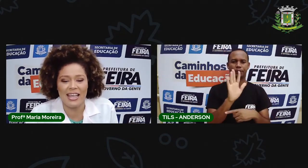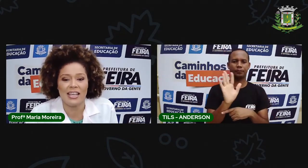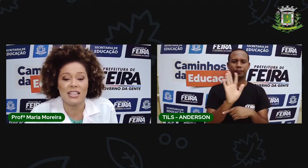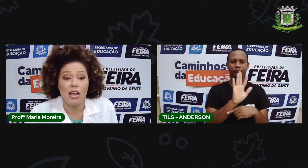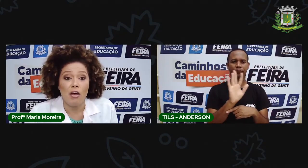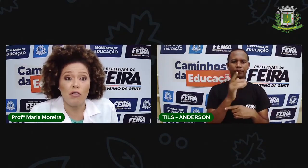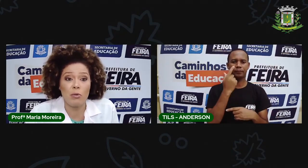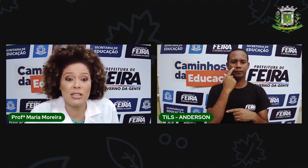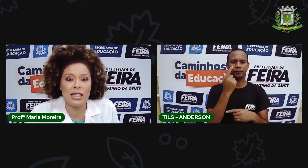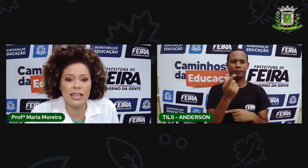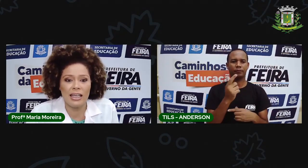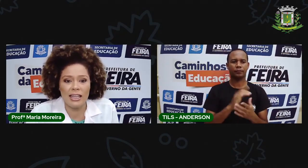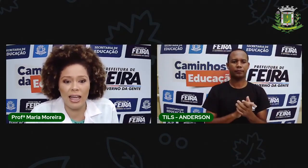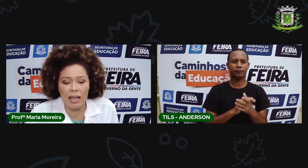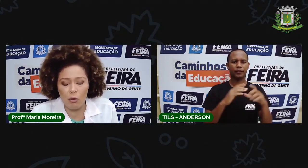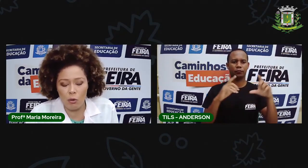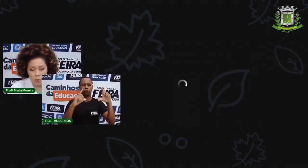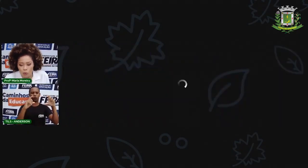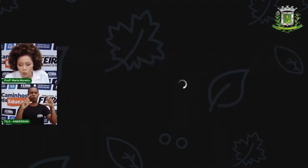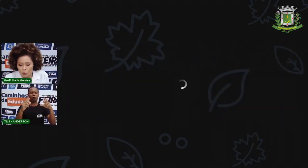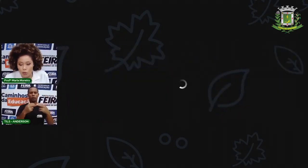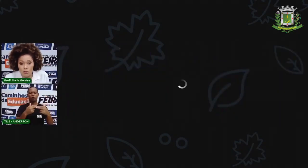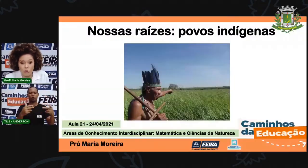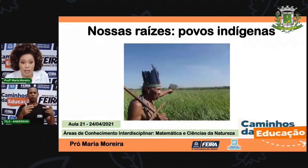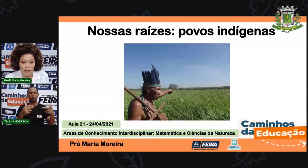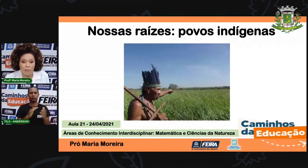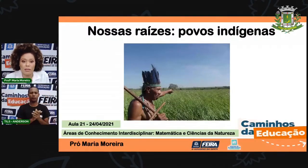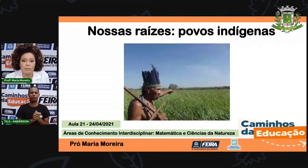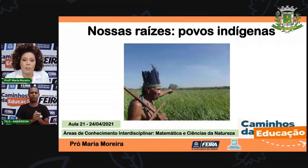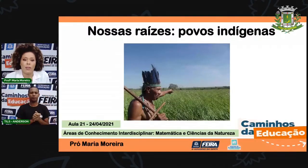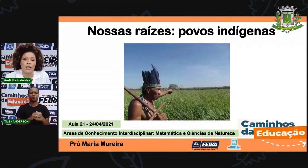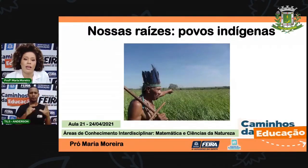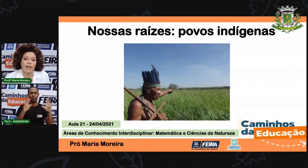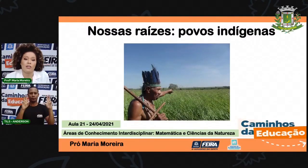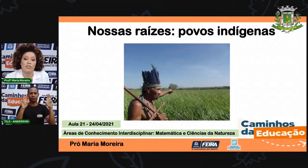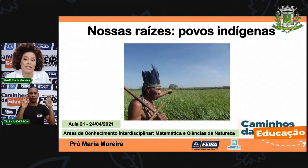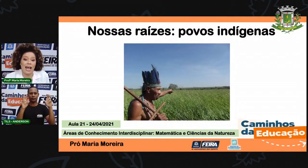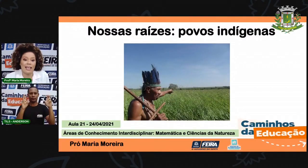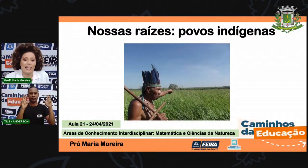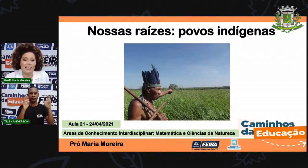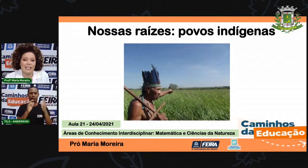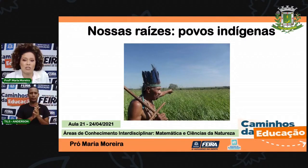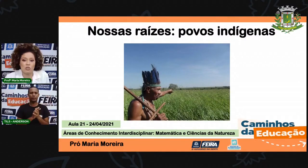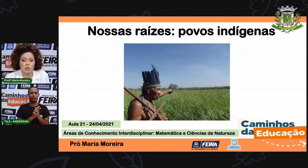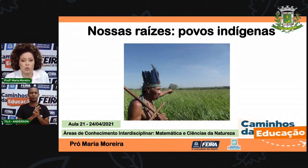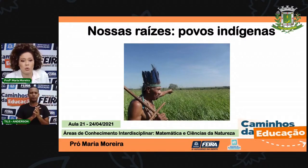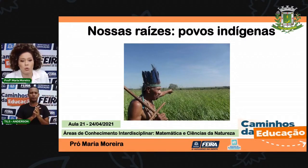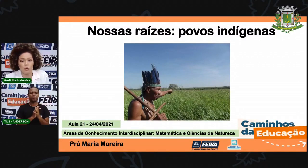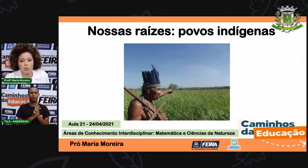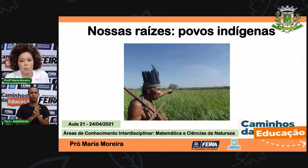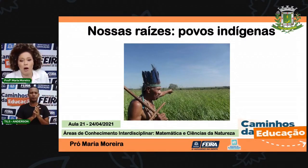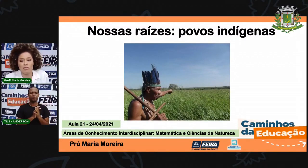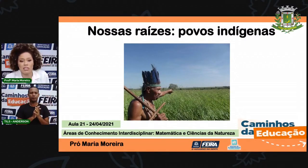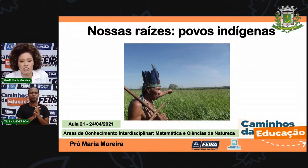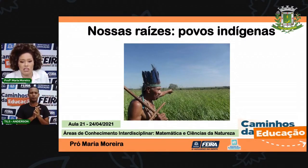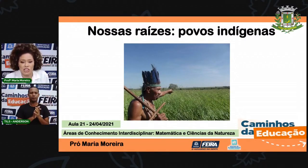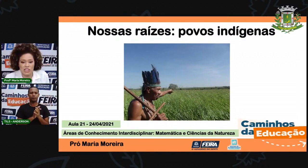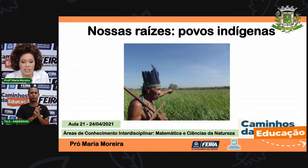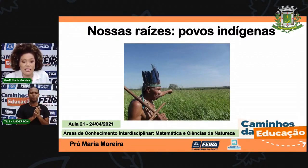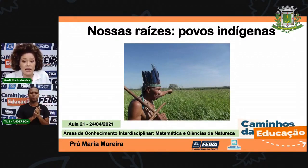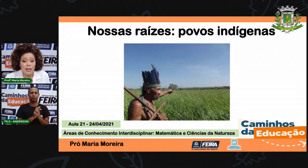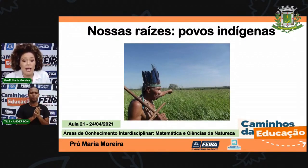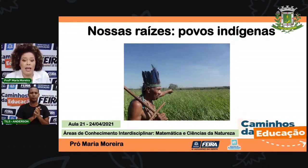vamos seguir com o nosso tema, nossos raízes, os povos